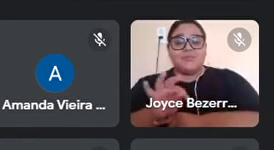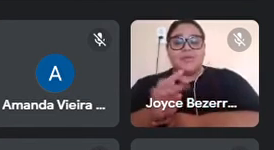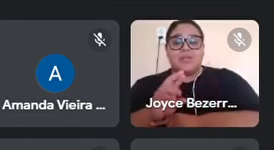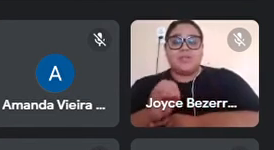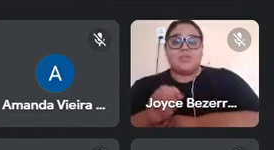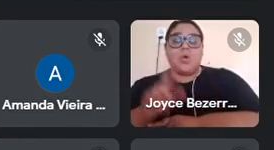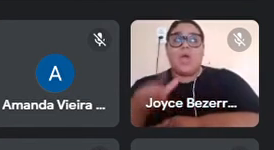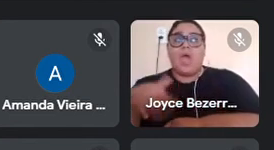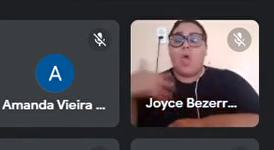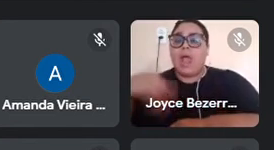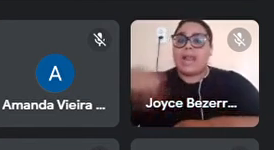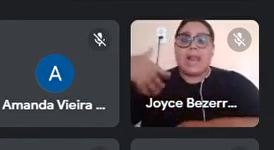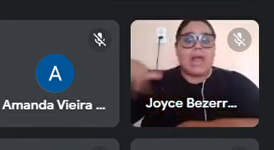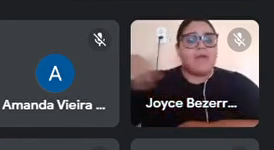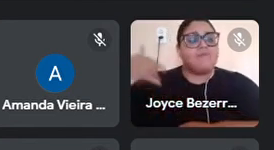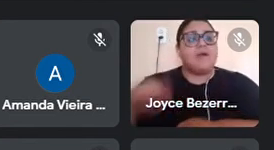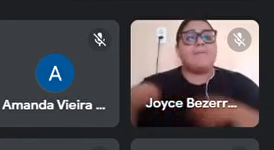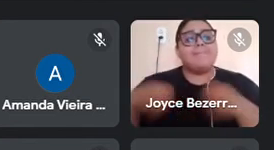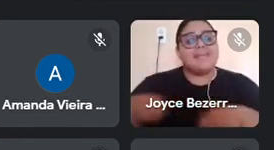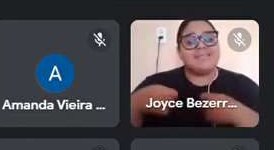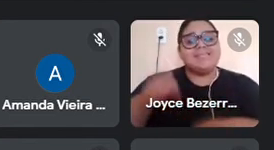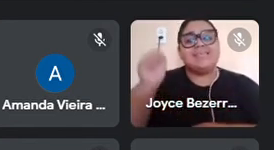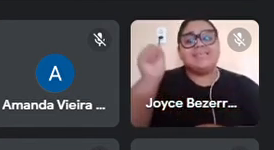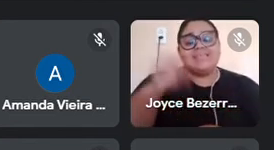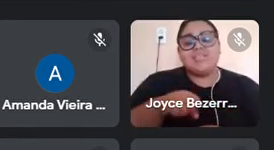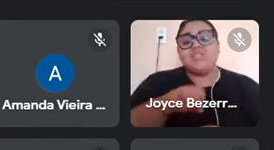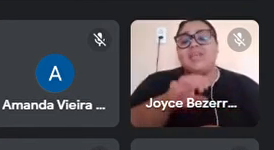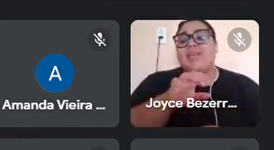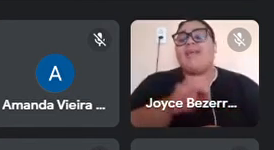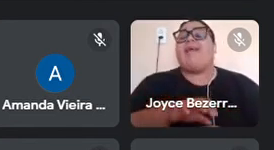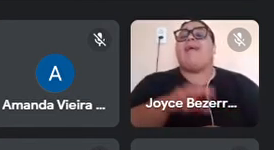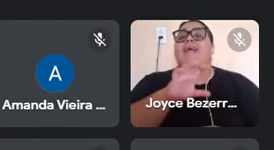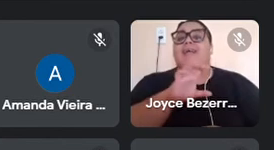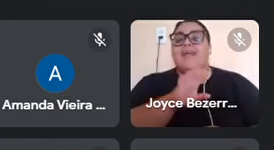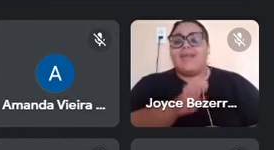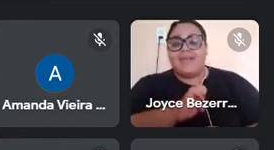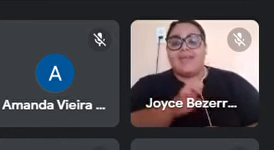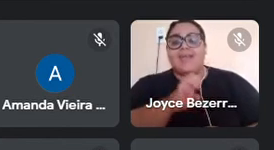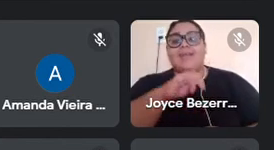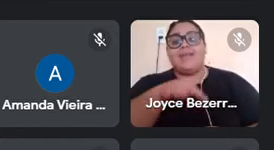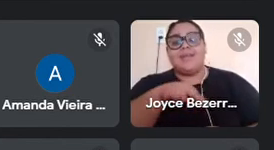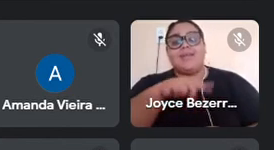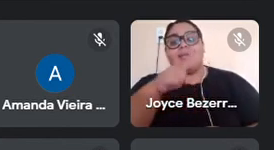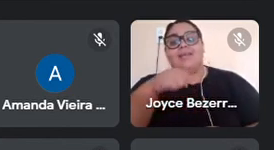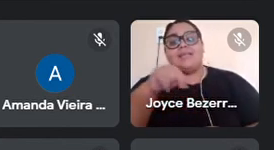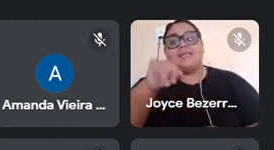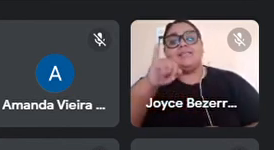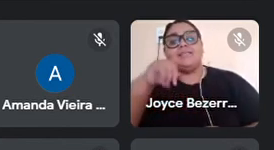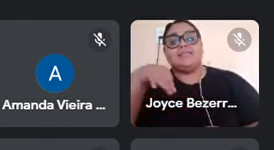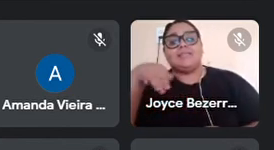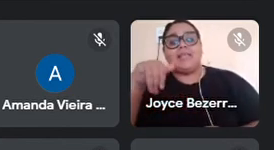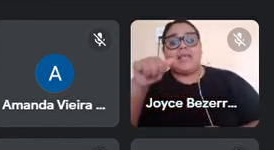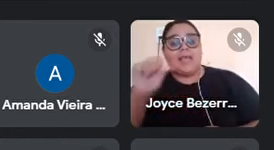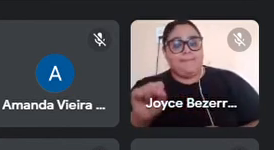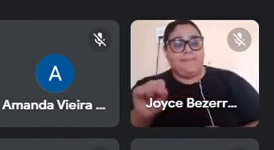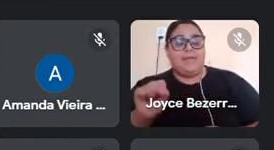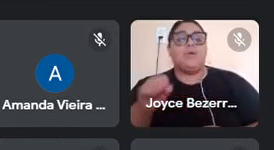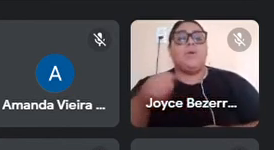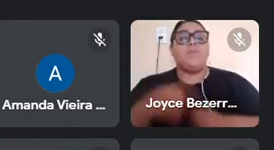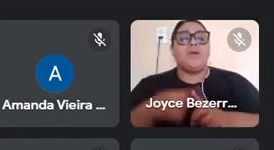Nós precisamos de enzimas que vão cortar aqui, né, o vetor de